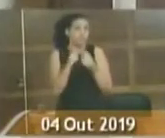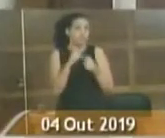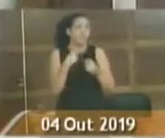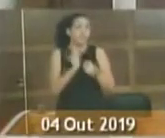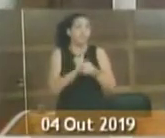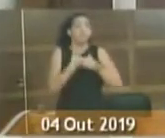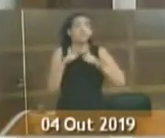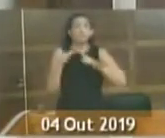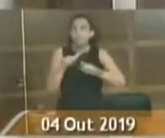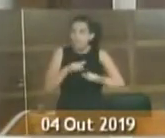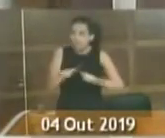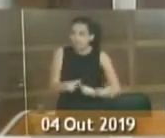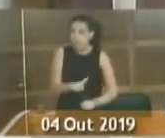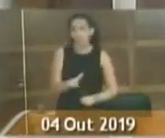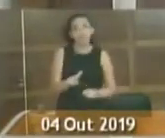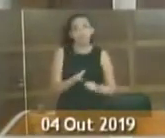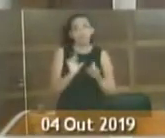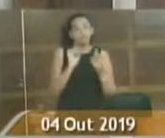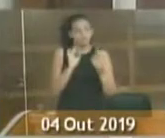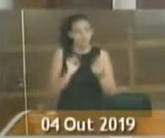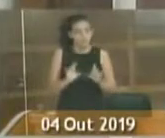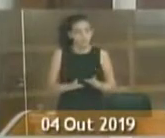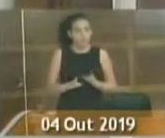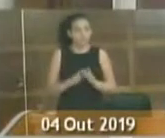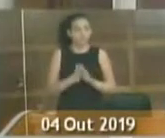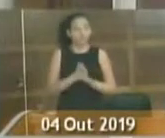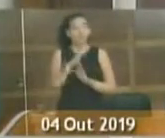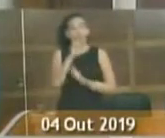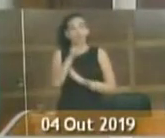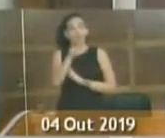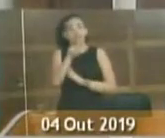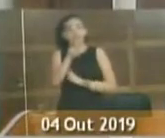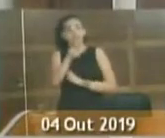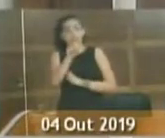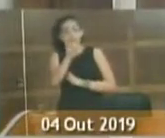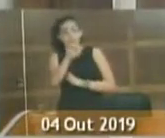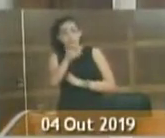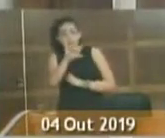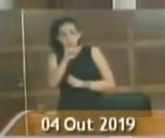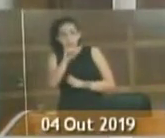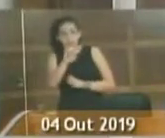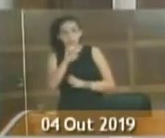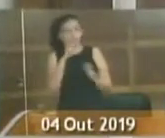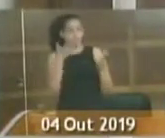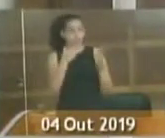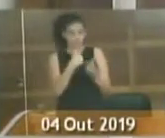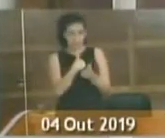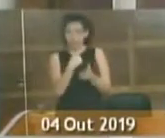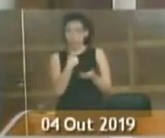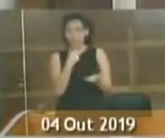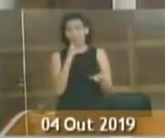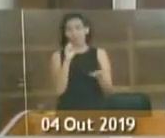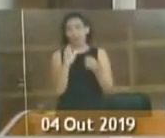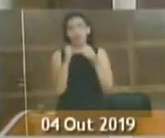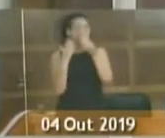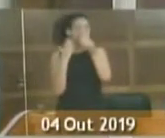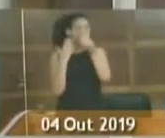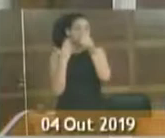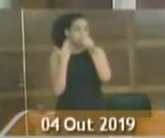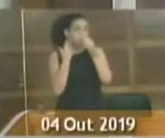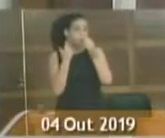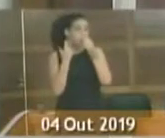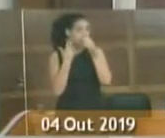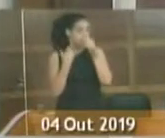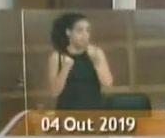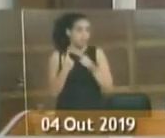com isso o tempo todo. Tanto é que a esporotricose hoje, para mim, ela é assim, uma rotina, devido a esse trabalho